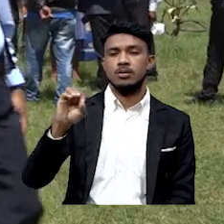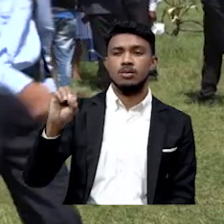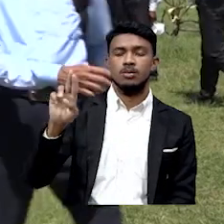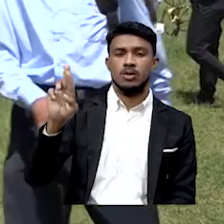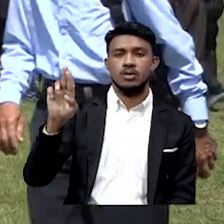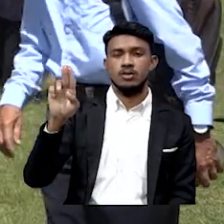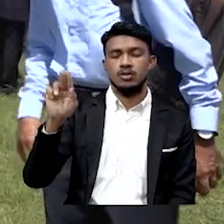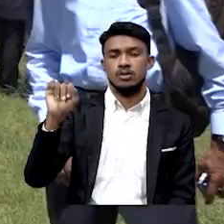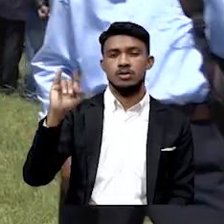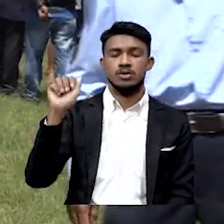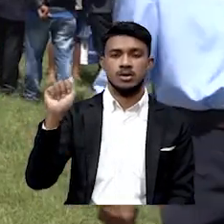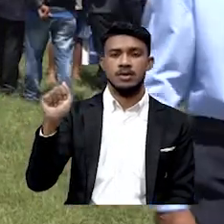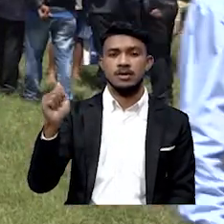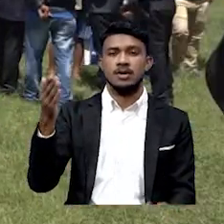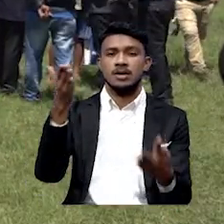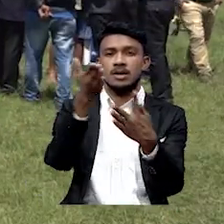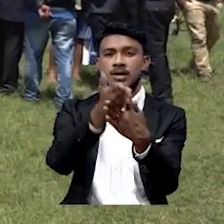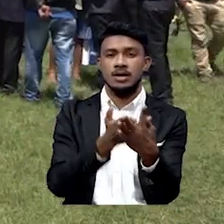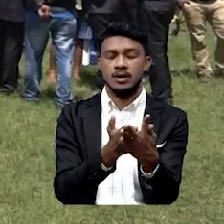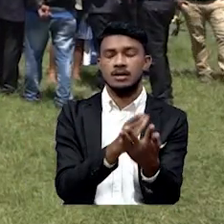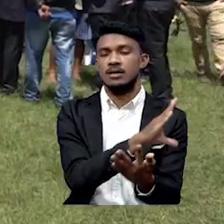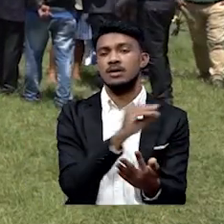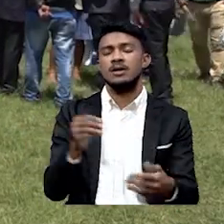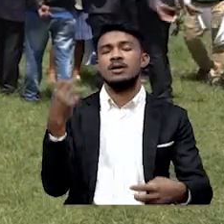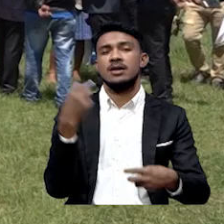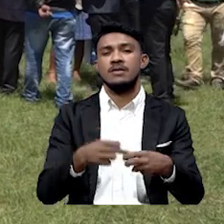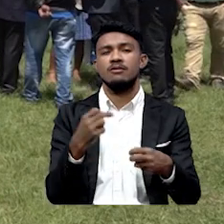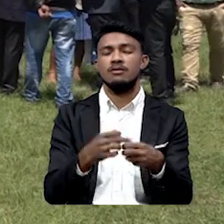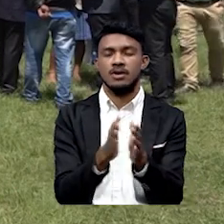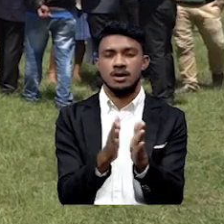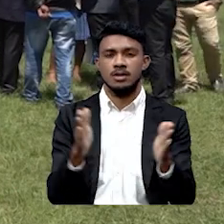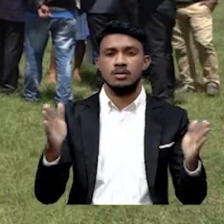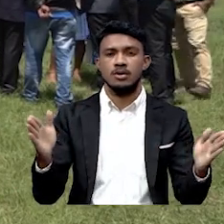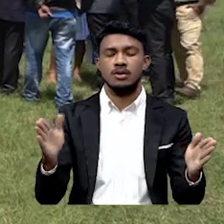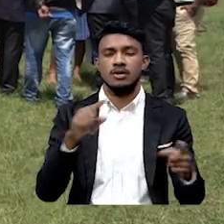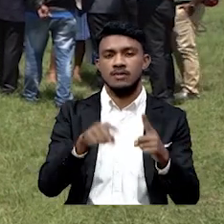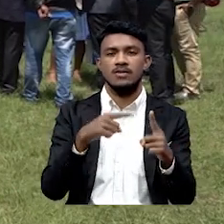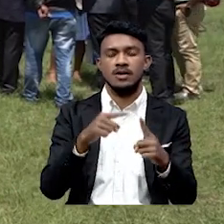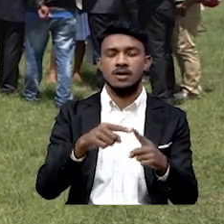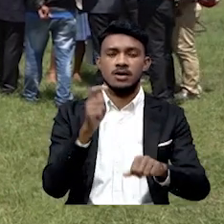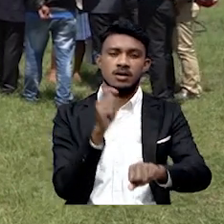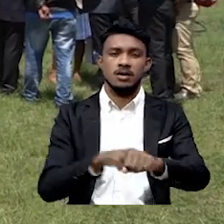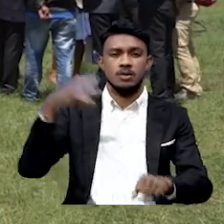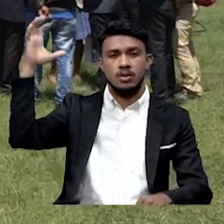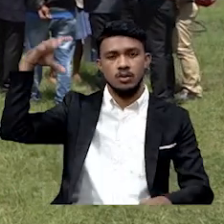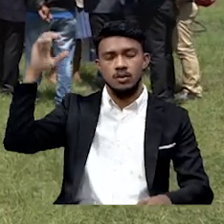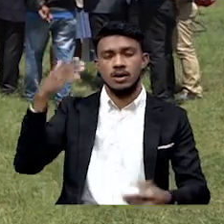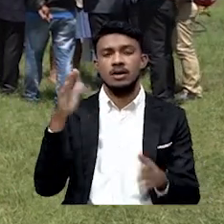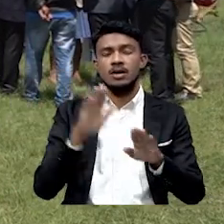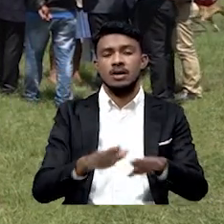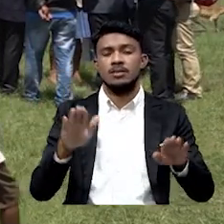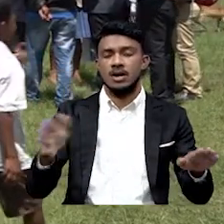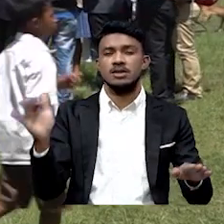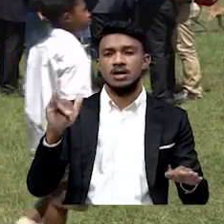ho suculurai nyalet. Nema dificulta bot. Pahira quando he tempo udan lavari sira ni